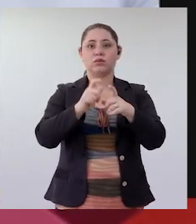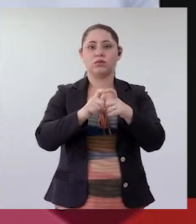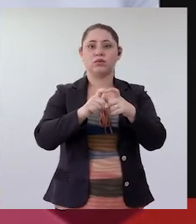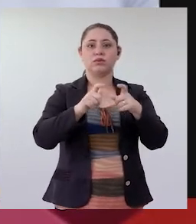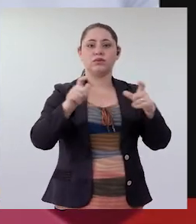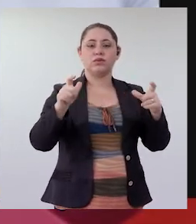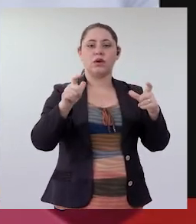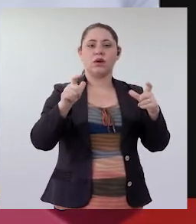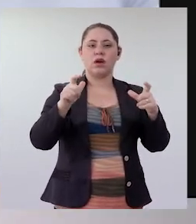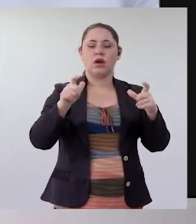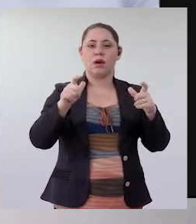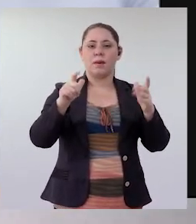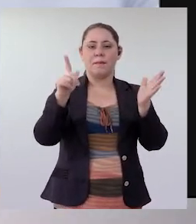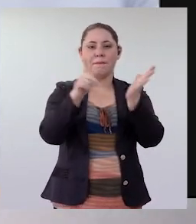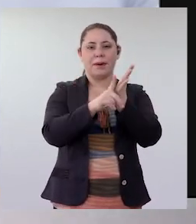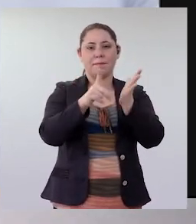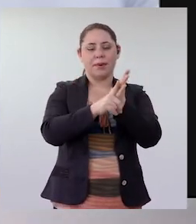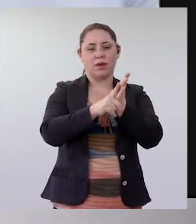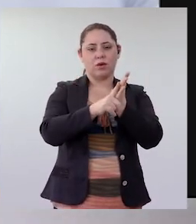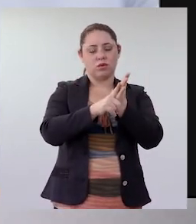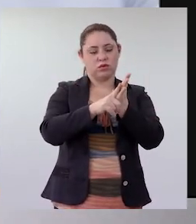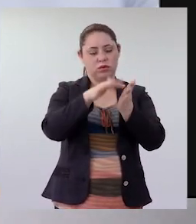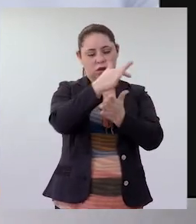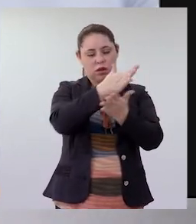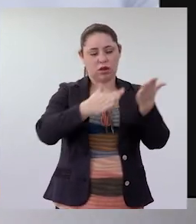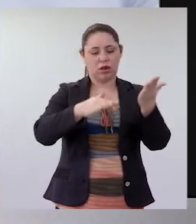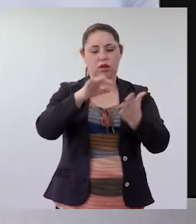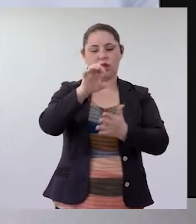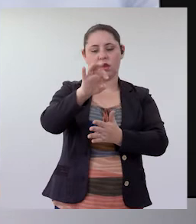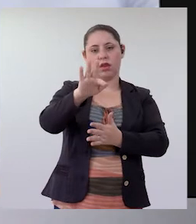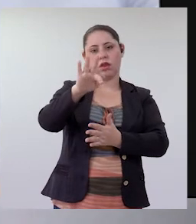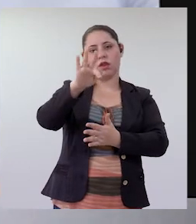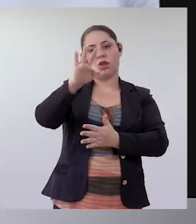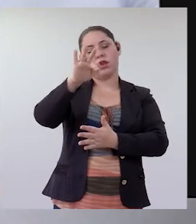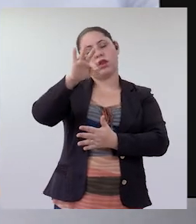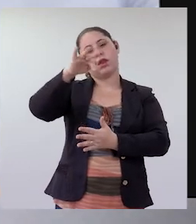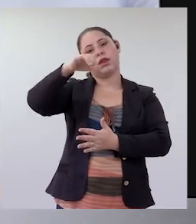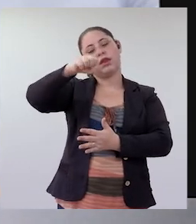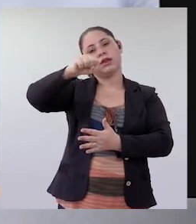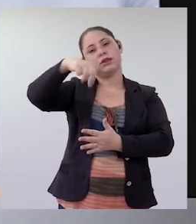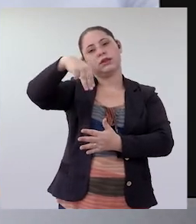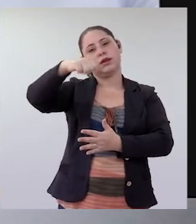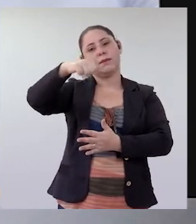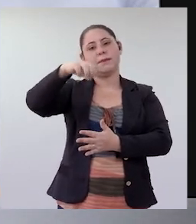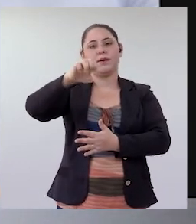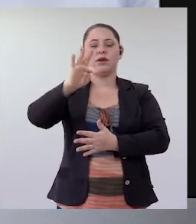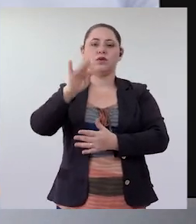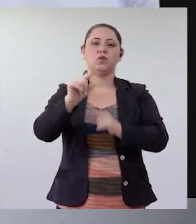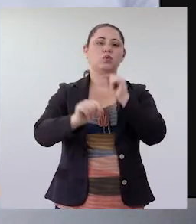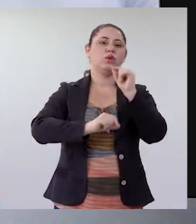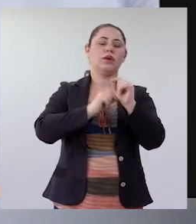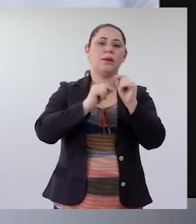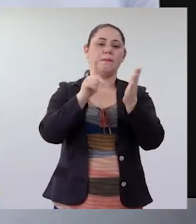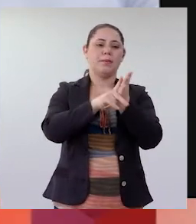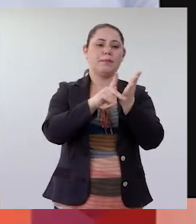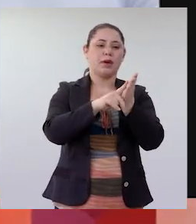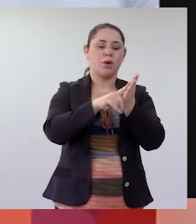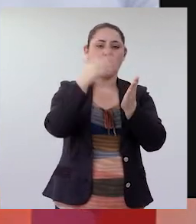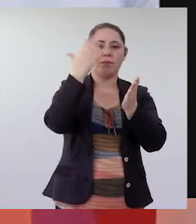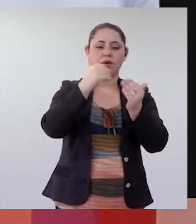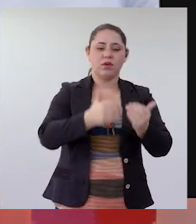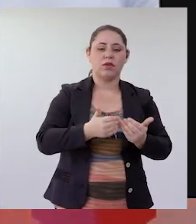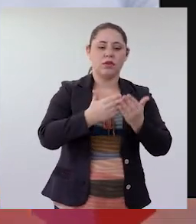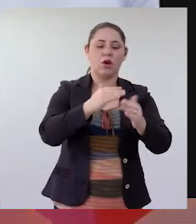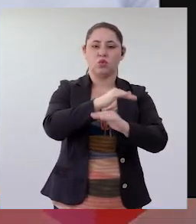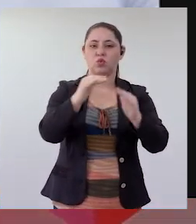procura grande pelos testamentos. A Covid-19 é uma doença que pode, sim, ocasionar a morte da